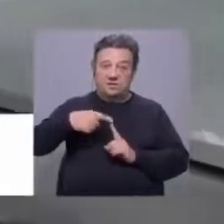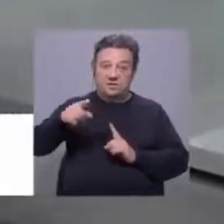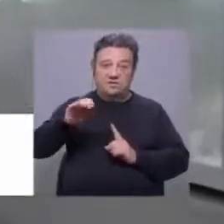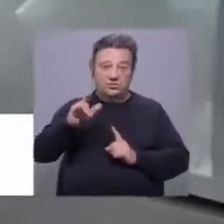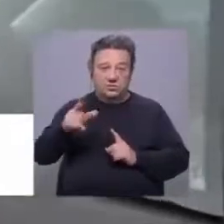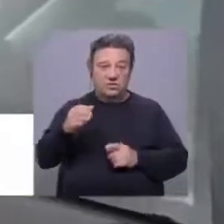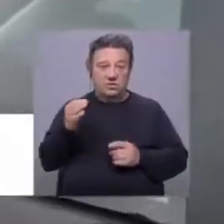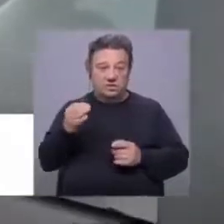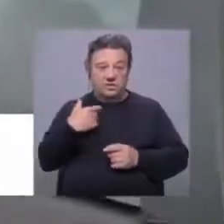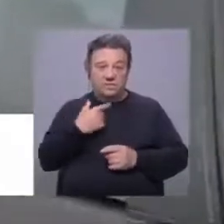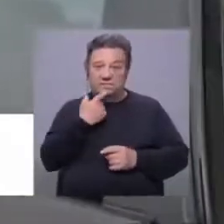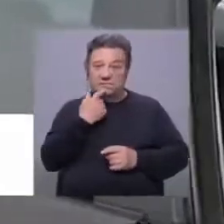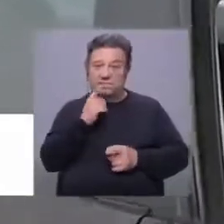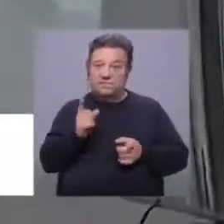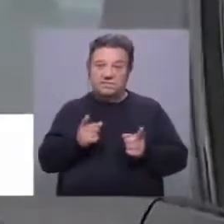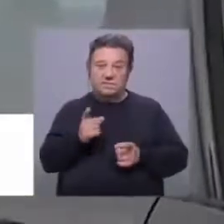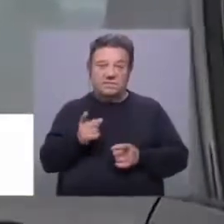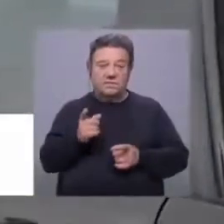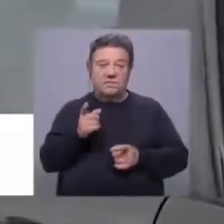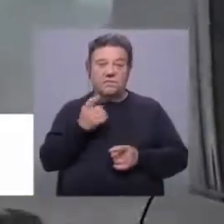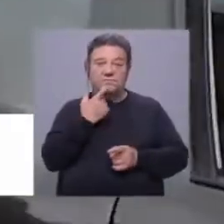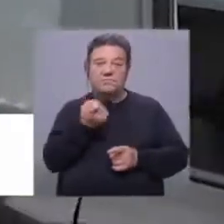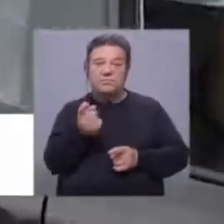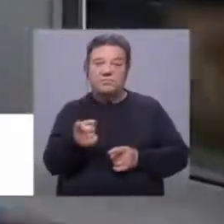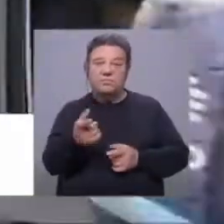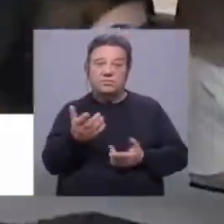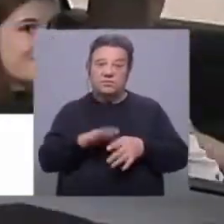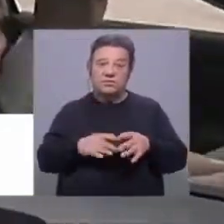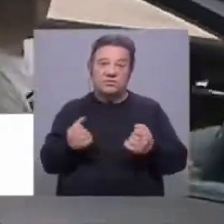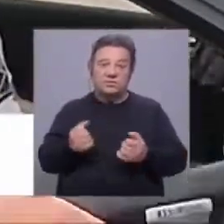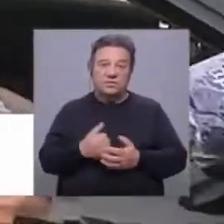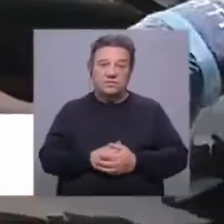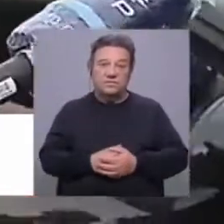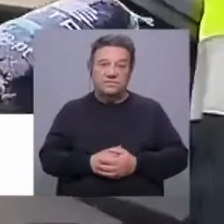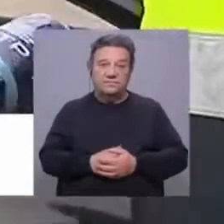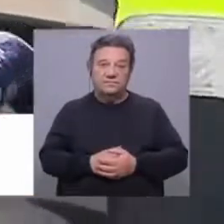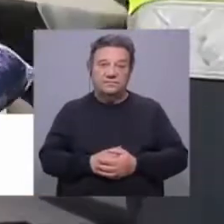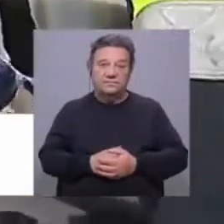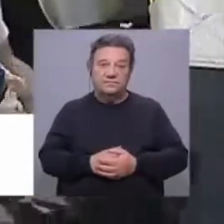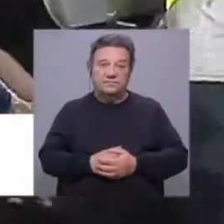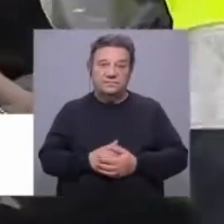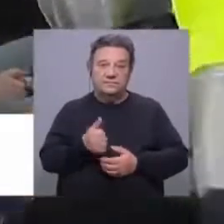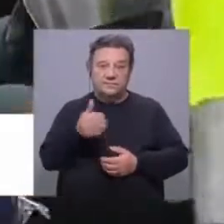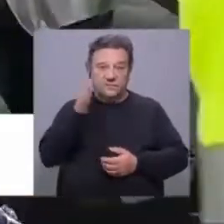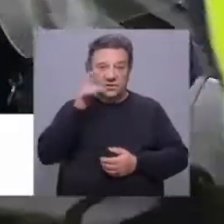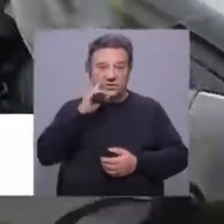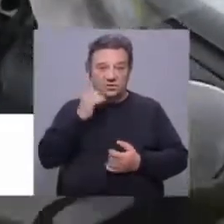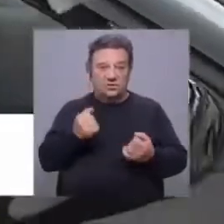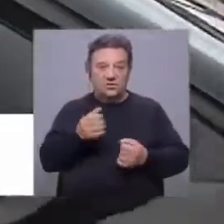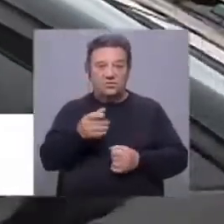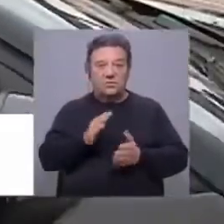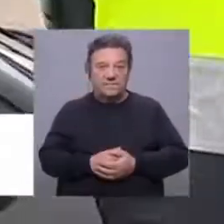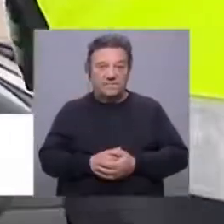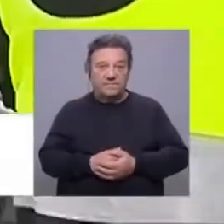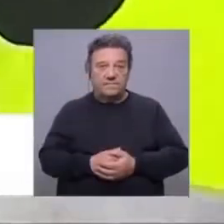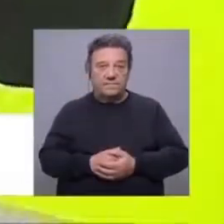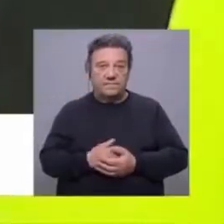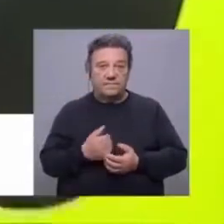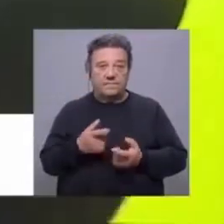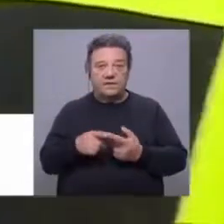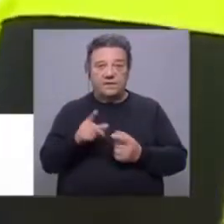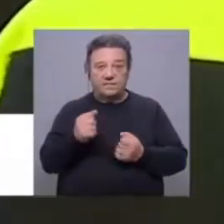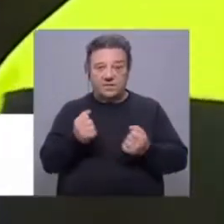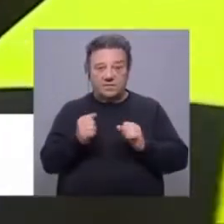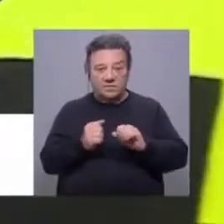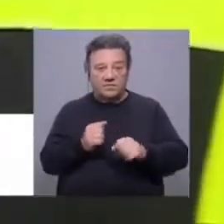e é isso mesmo que vamos perceber o que é perguntado aos condutores. Dar-lhe, Sr. Condutor, os seus documentos, por favor. O senhor